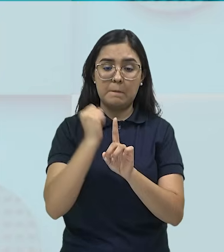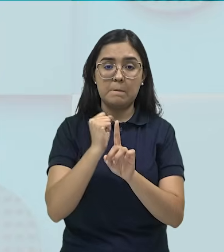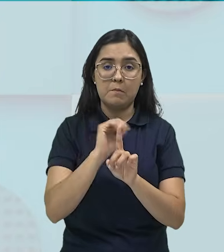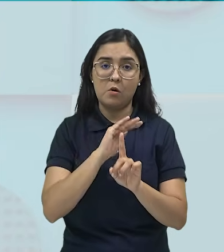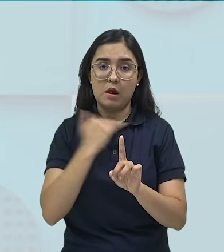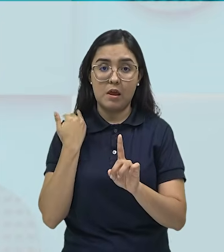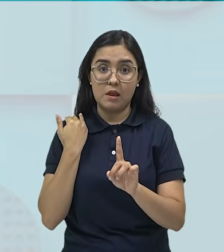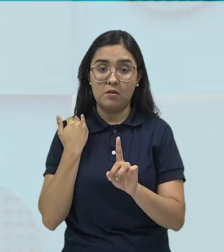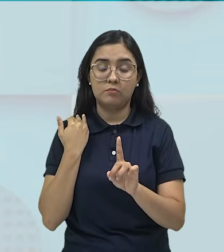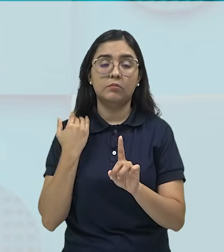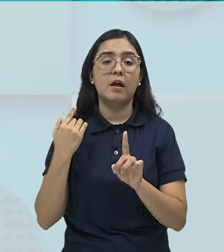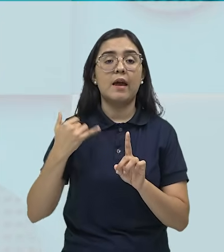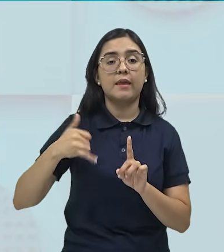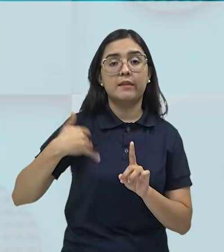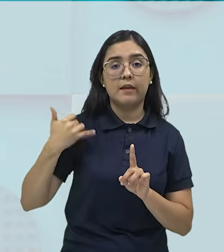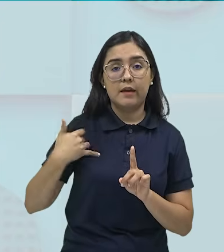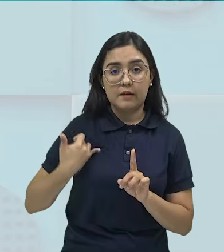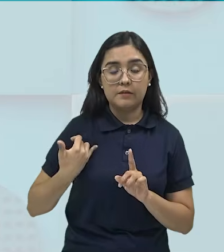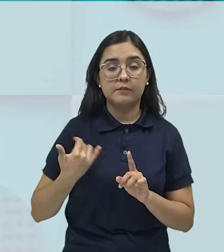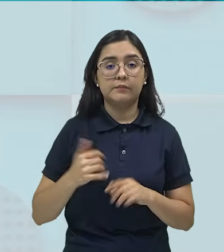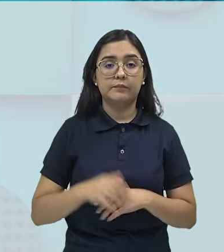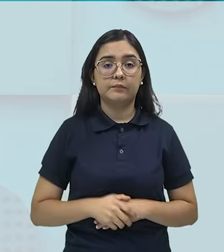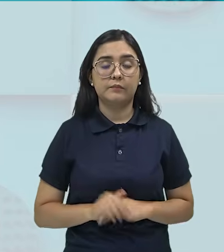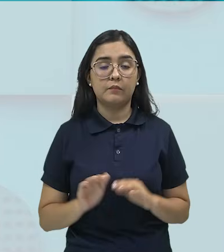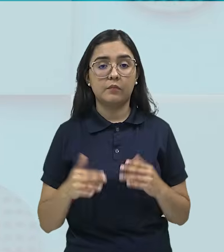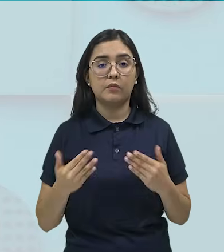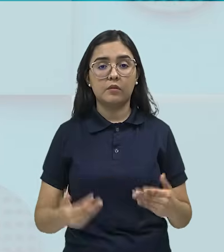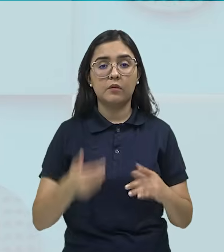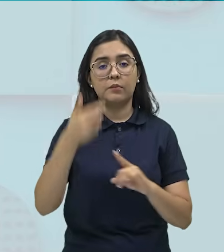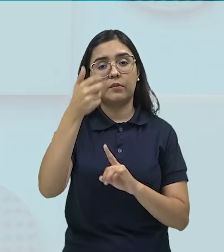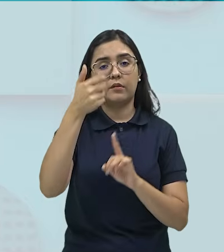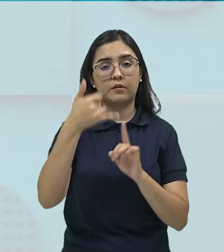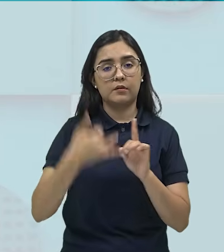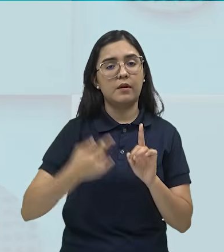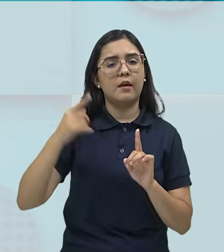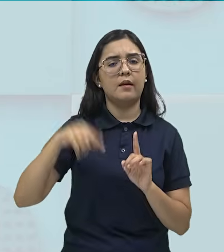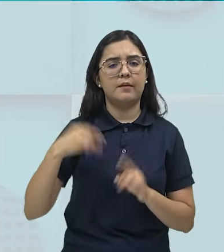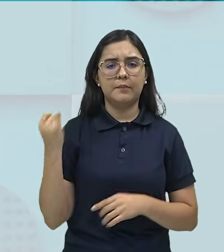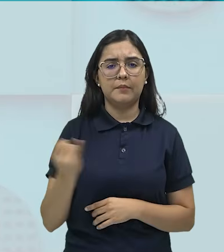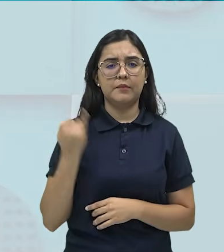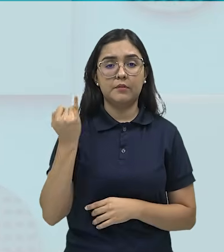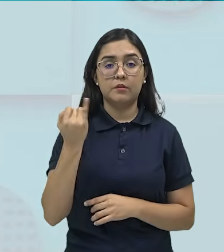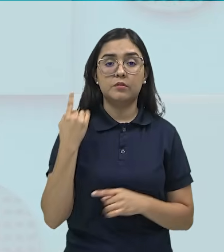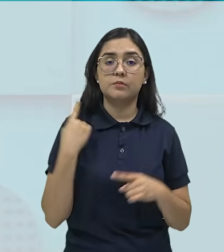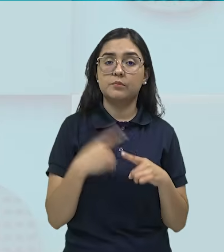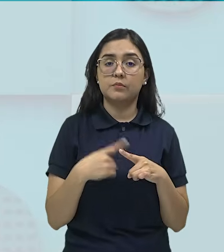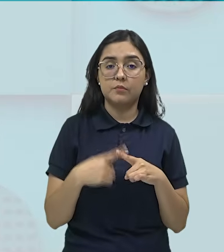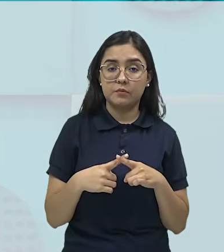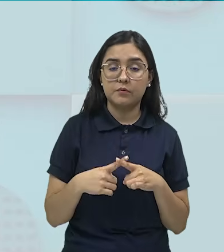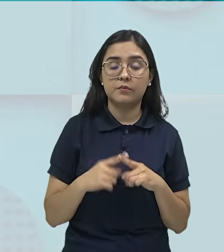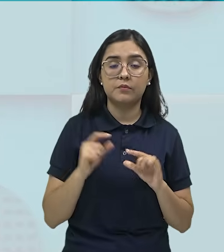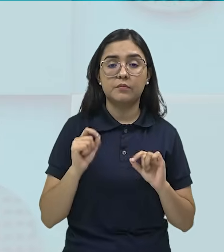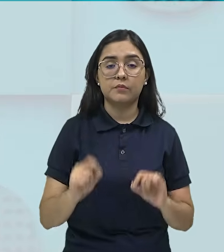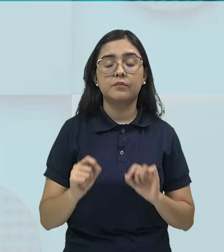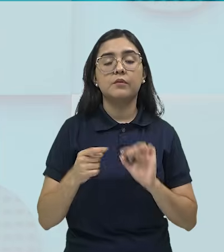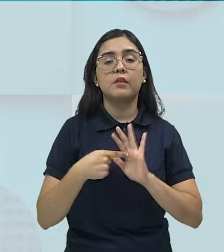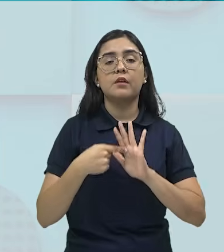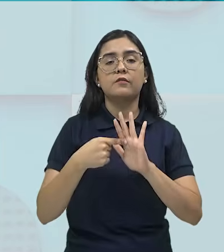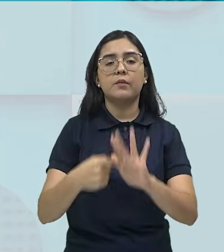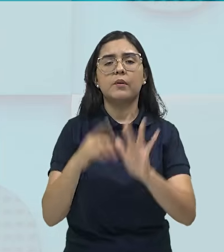A idade, né? Então, a descrição ela é importantíssima, porque ela vai dar